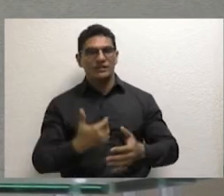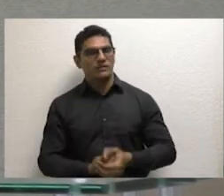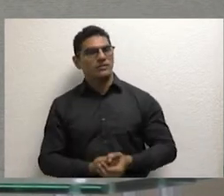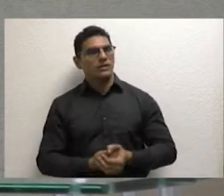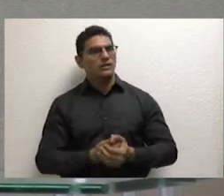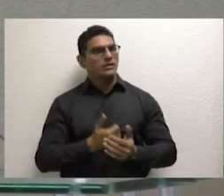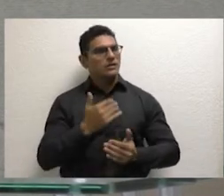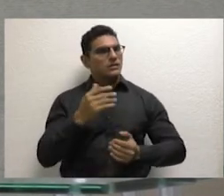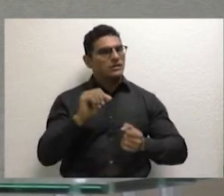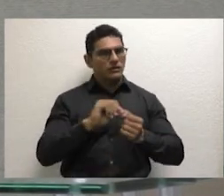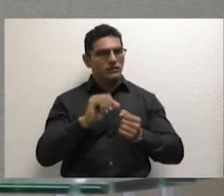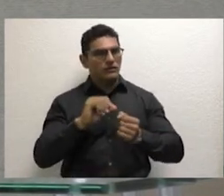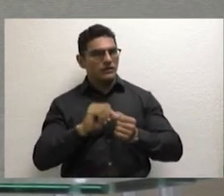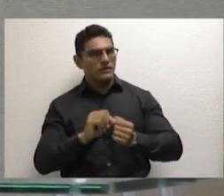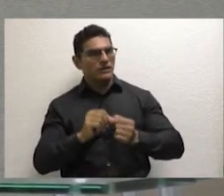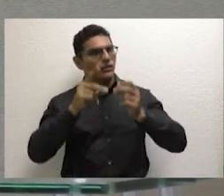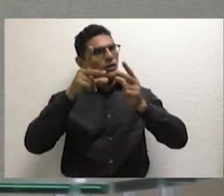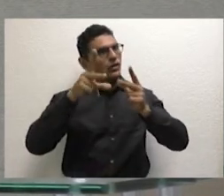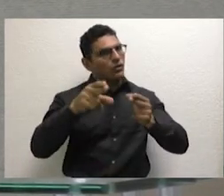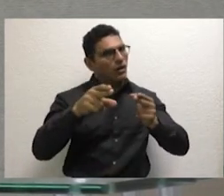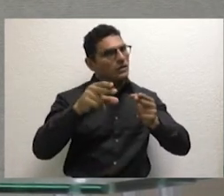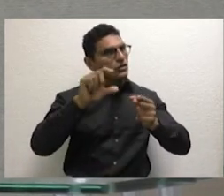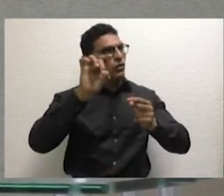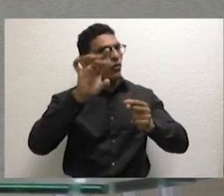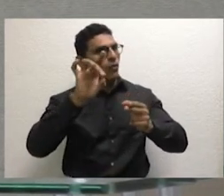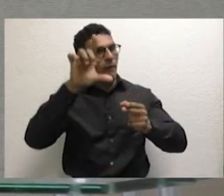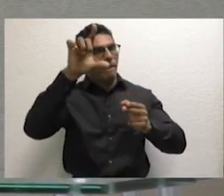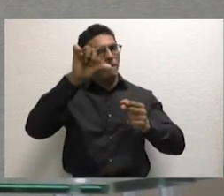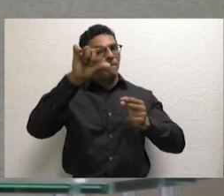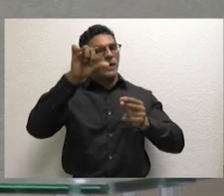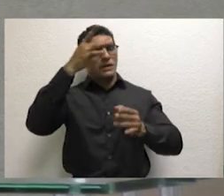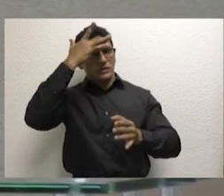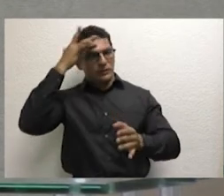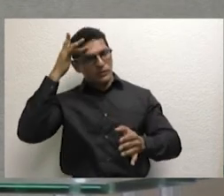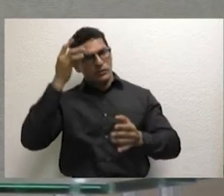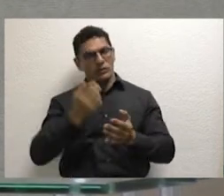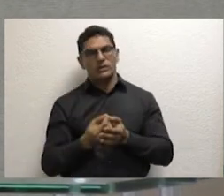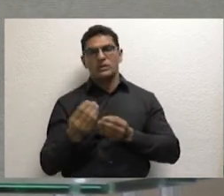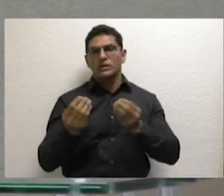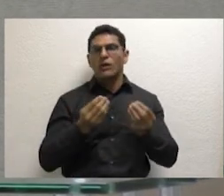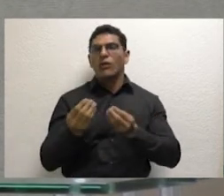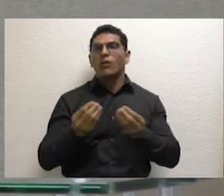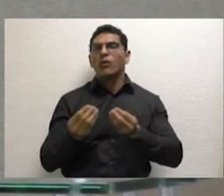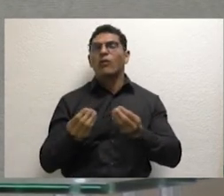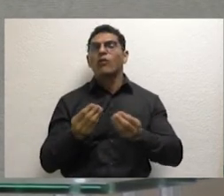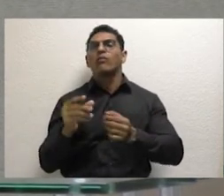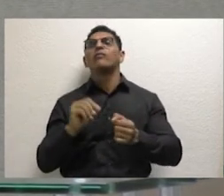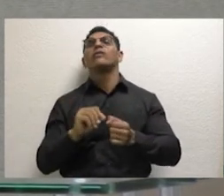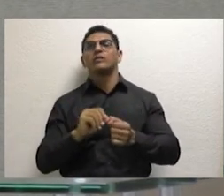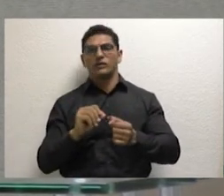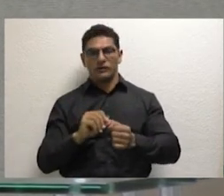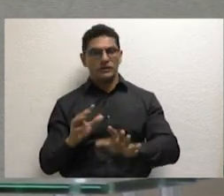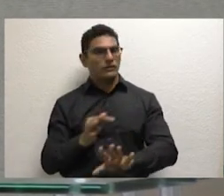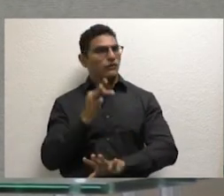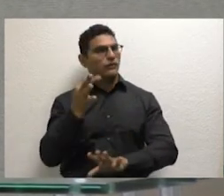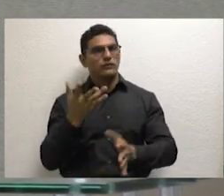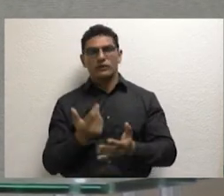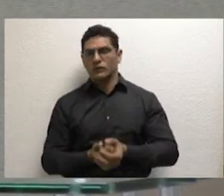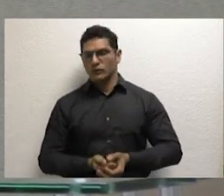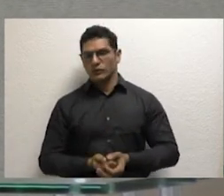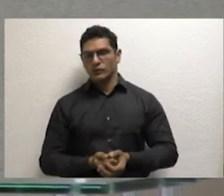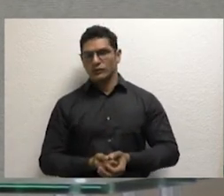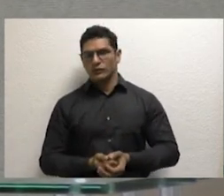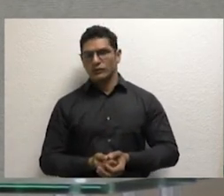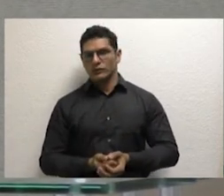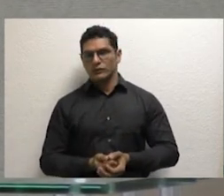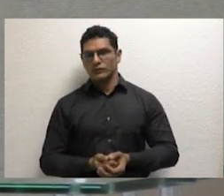produzindo a mesma quantidade com menos gente qual o caminho que nós temos a percorrer a fazer como dever de